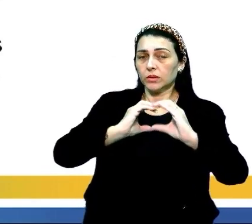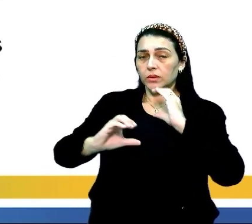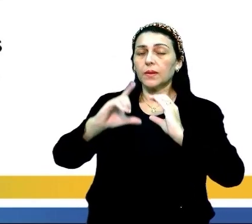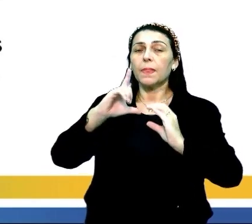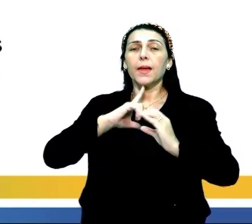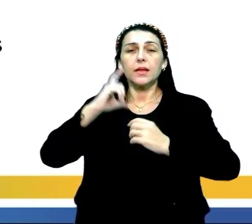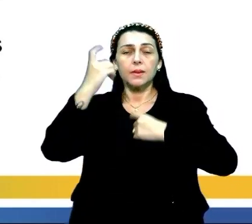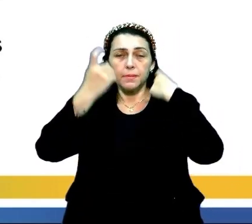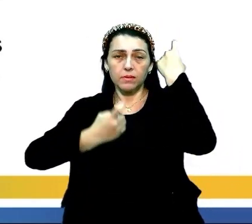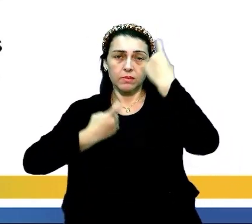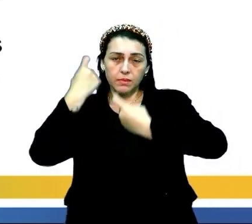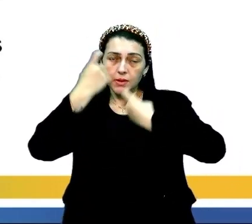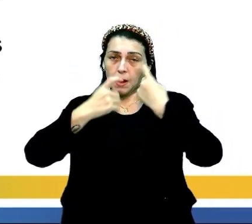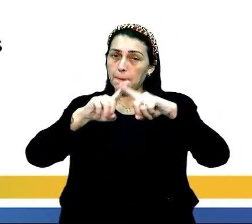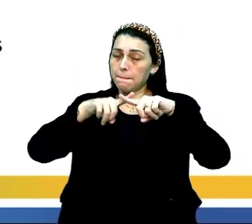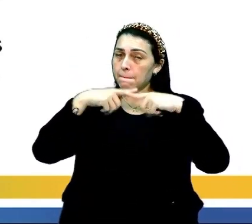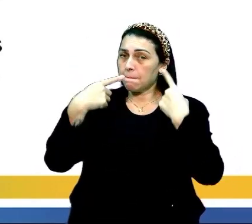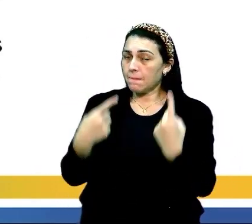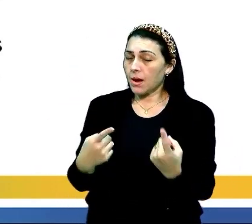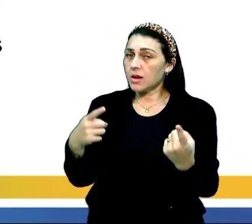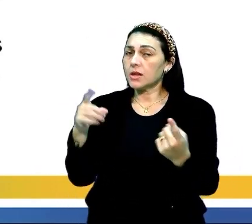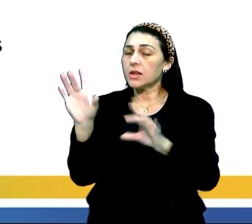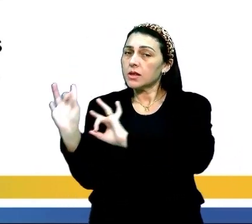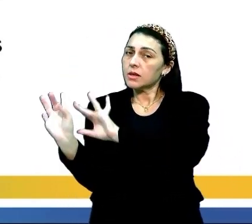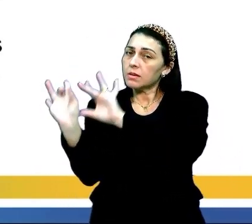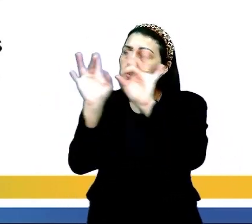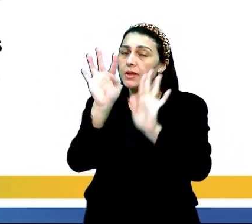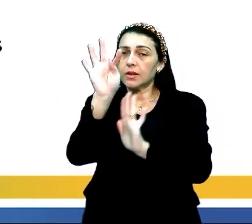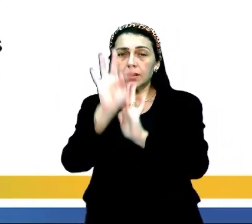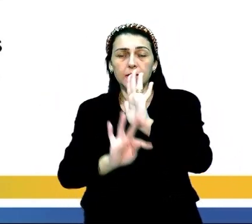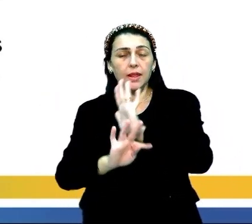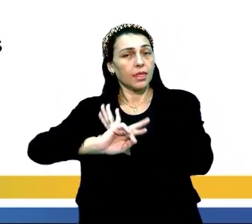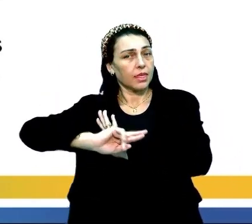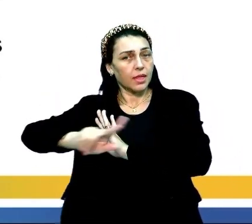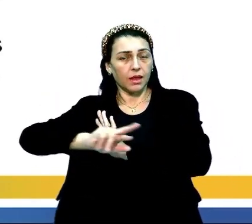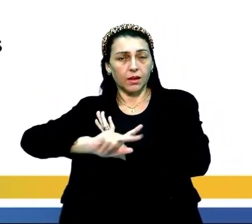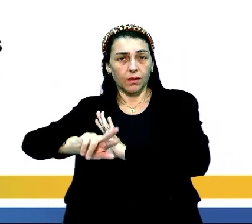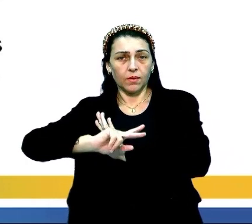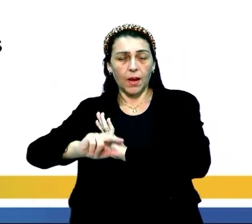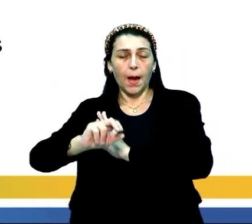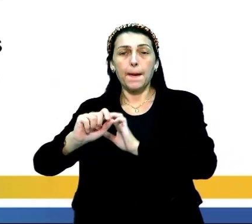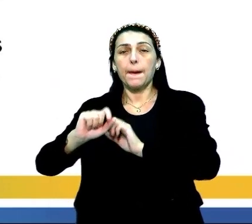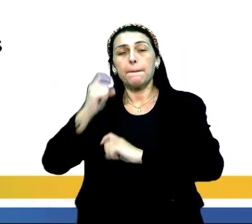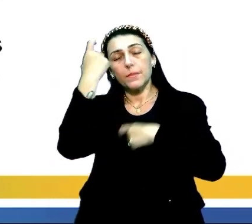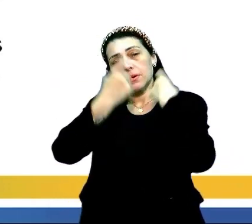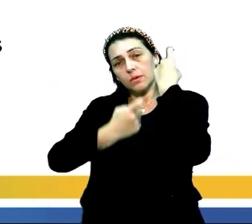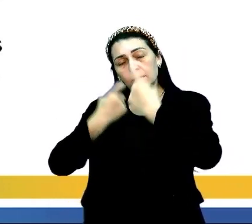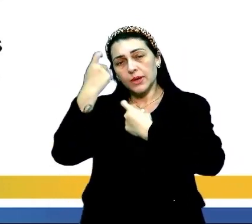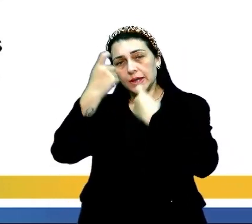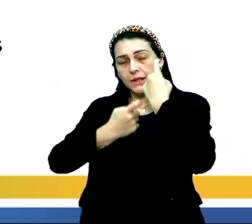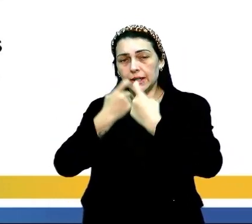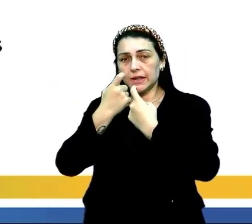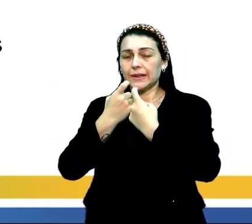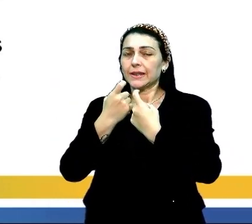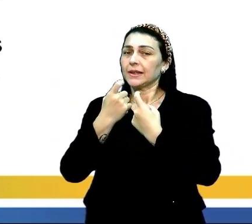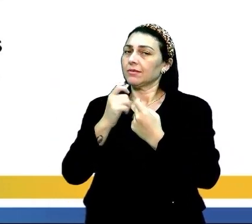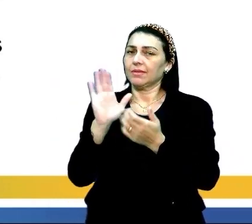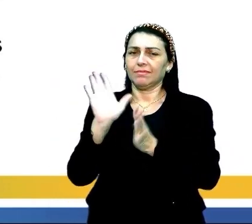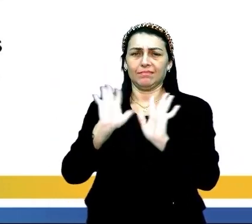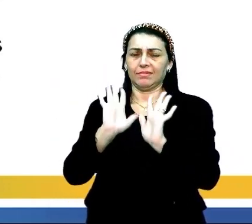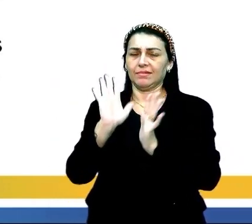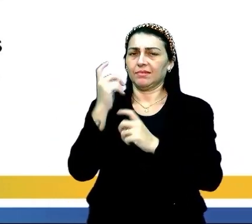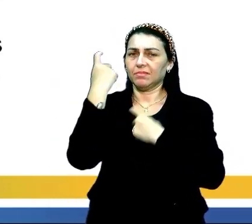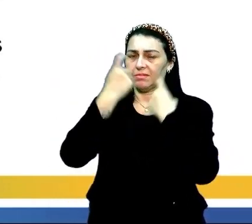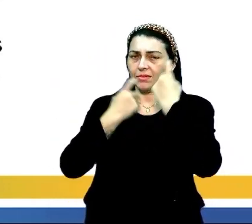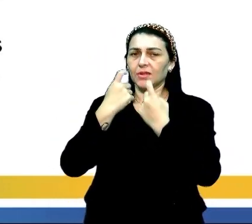essa preocupação, mas, em especial nesse texto, não é a maior preocupação, eu diria que nem é uma preocupação